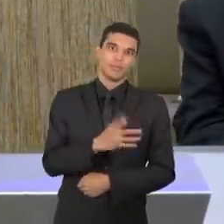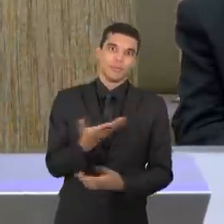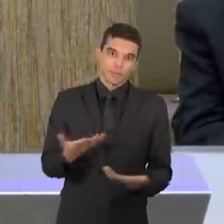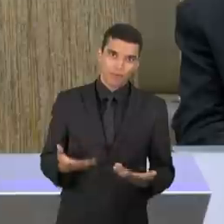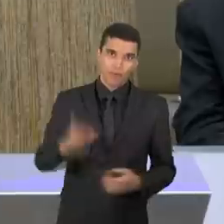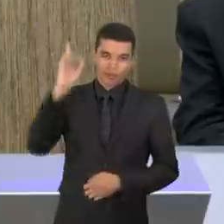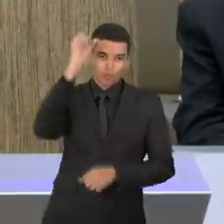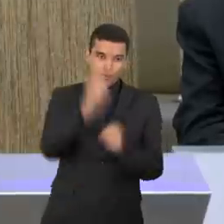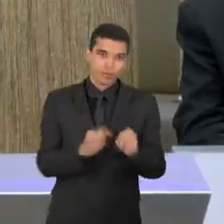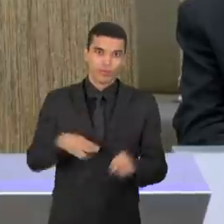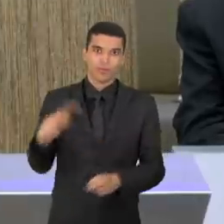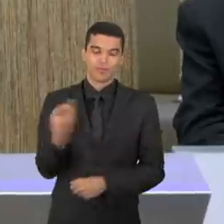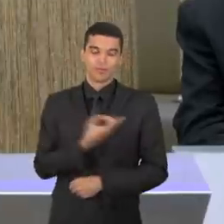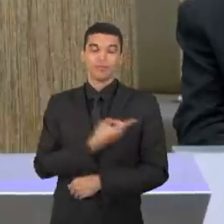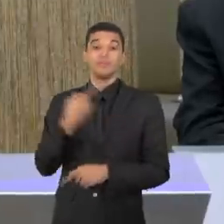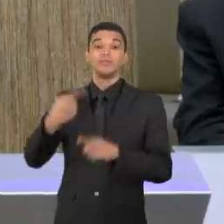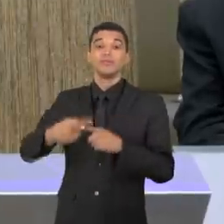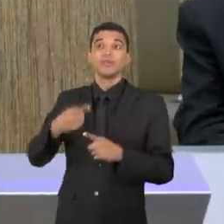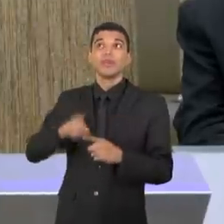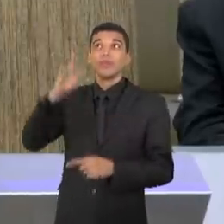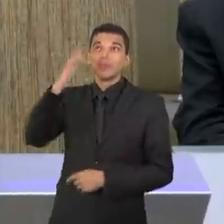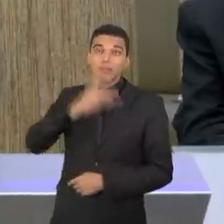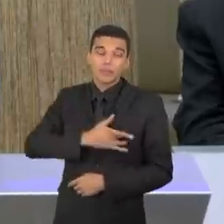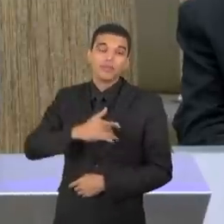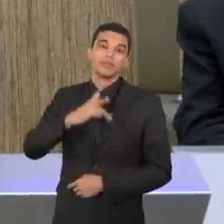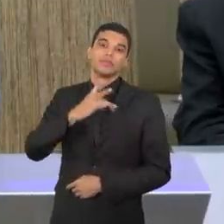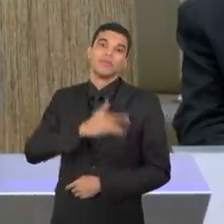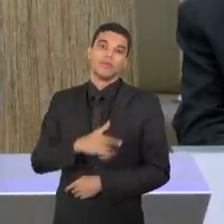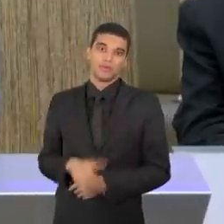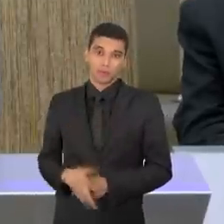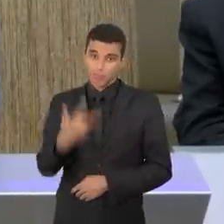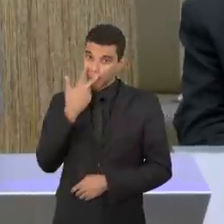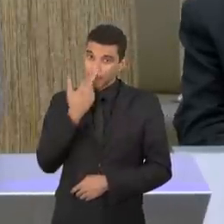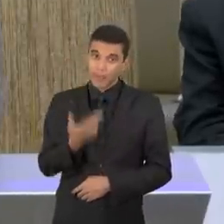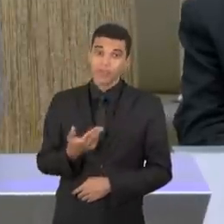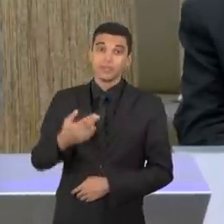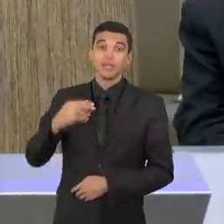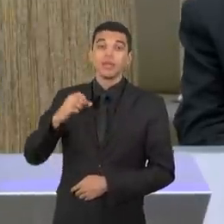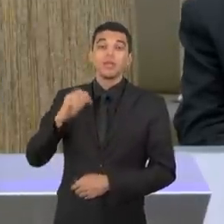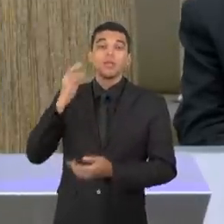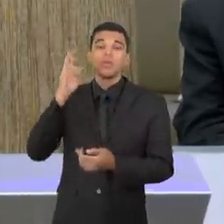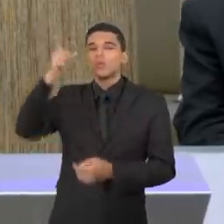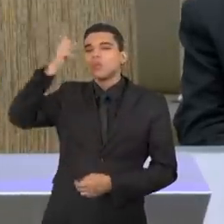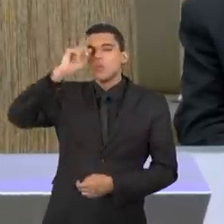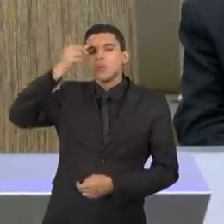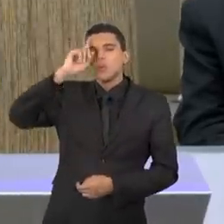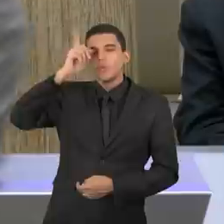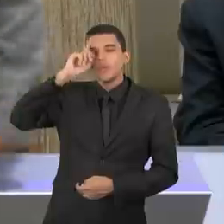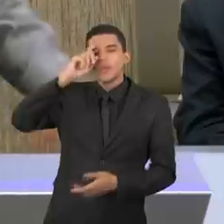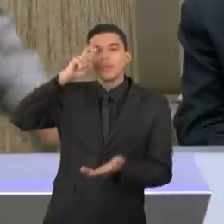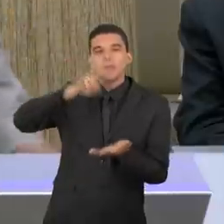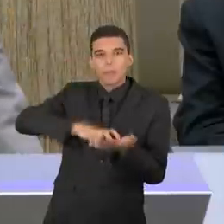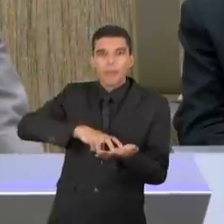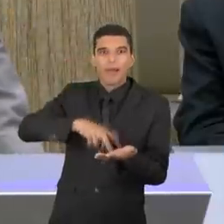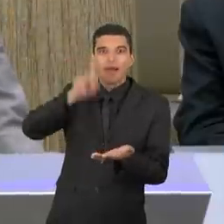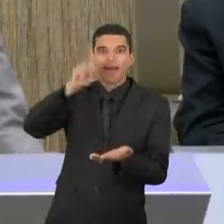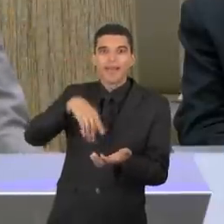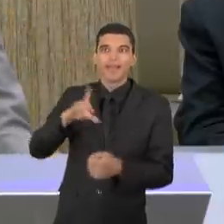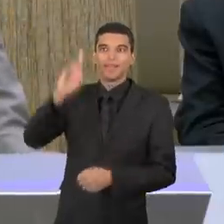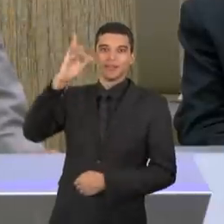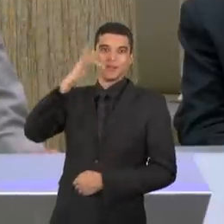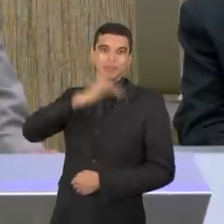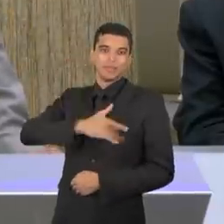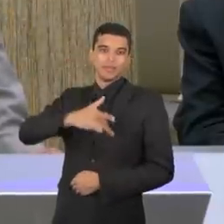manhã, grande é a sua fidelidade. Interessante. Quem